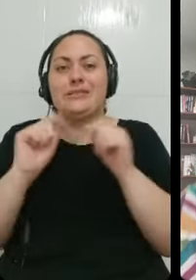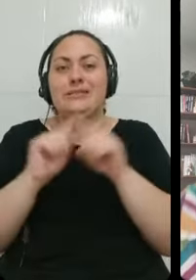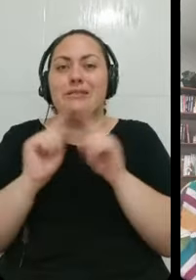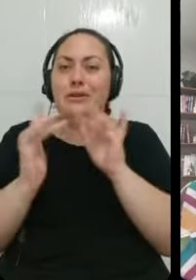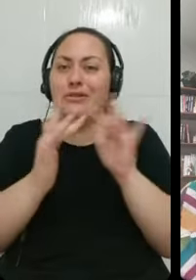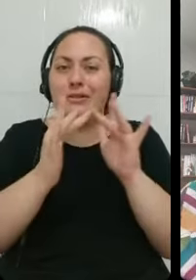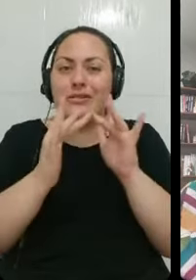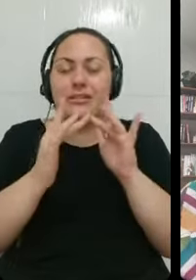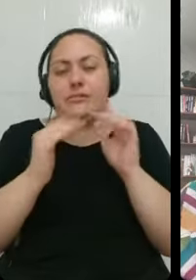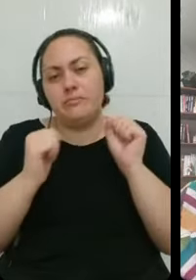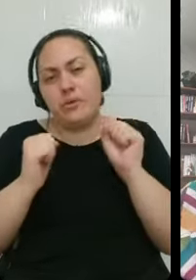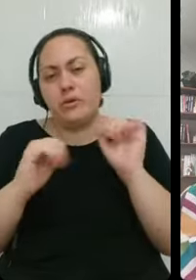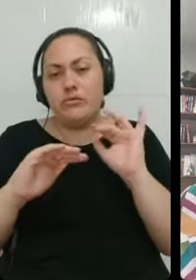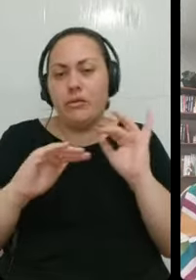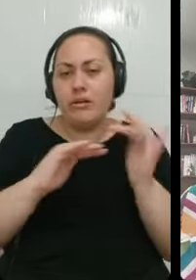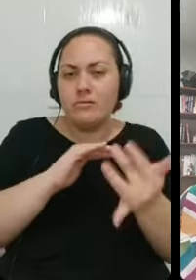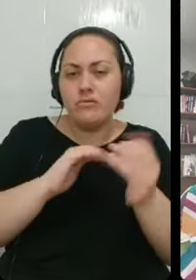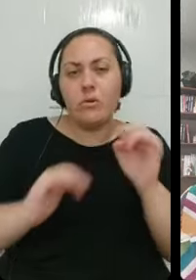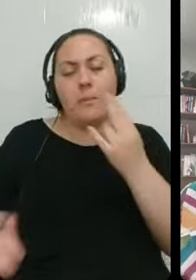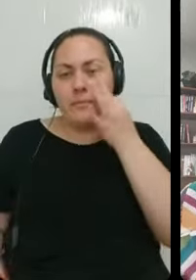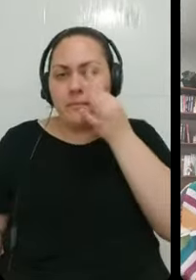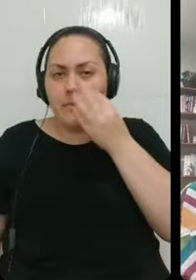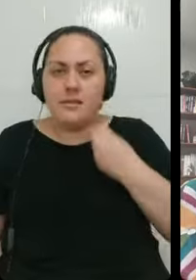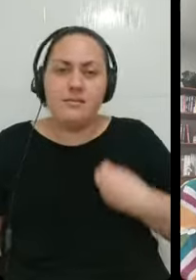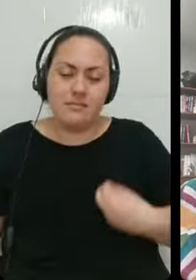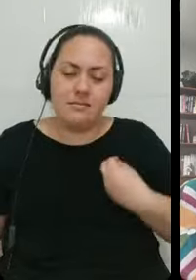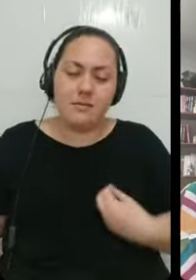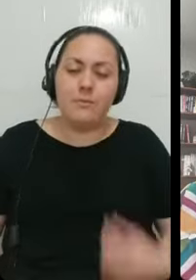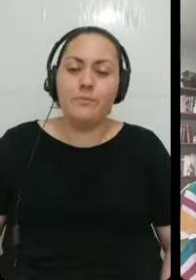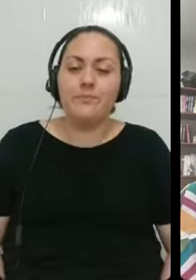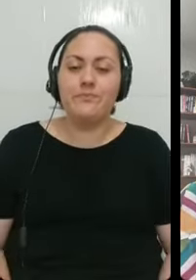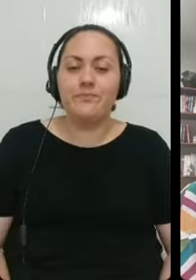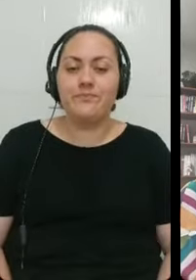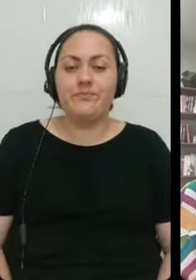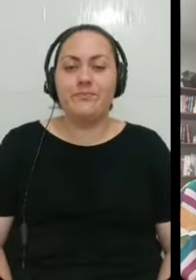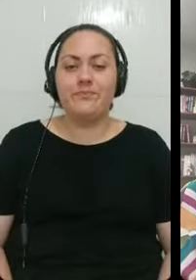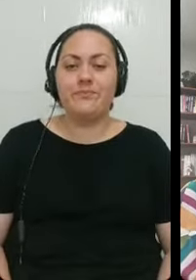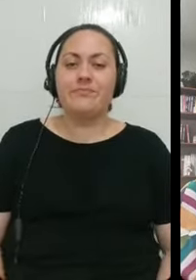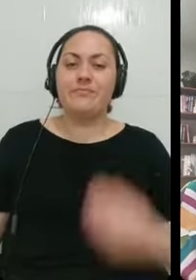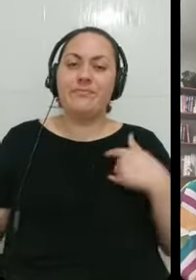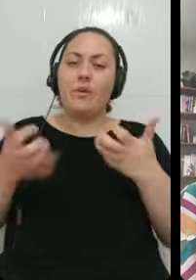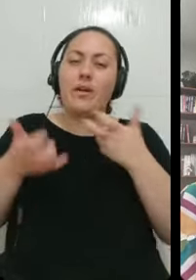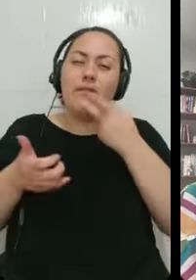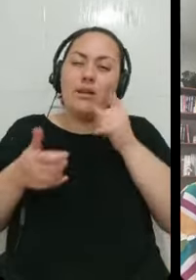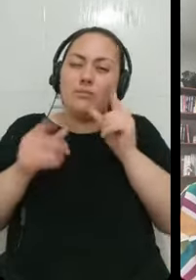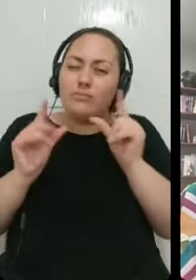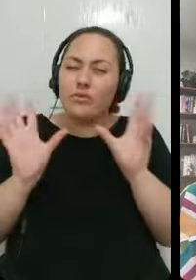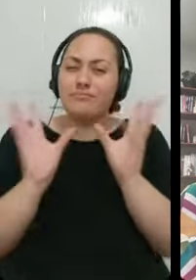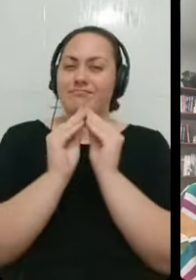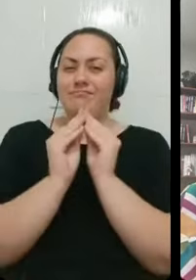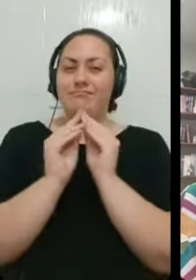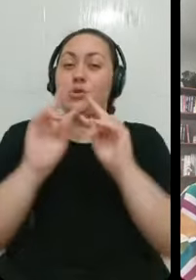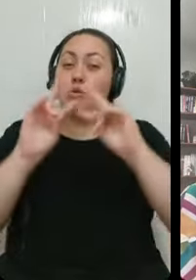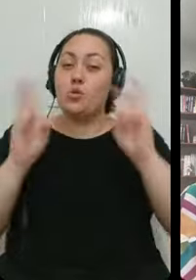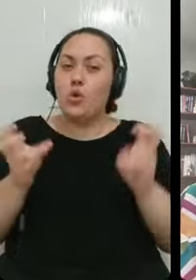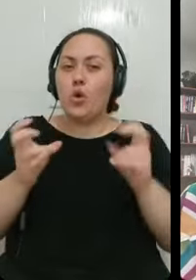nas redes quanto formas presenciais, né. Eu queria começar falando um pouquinho do programa.